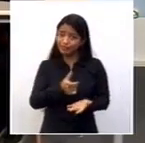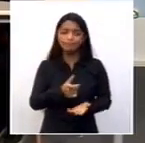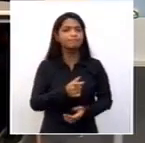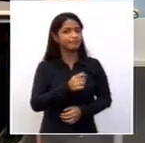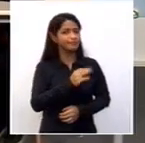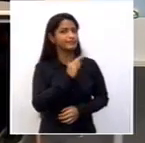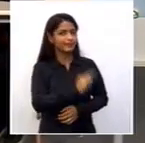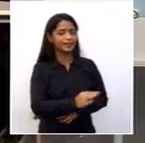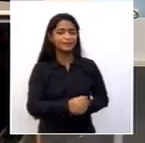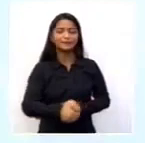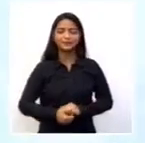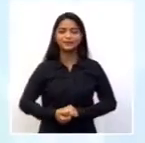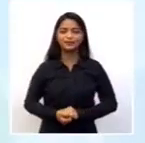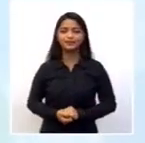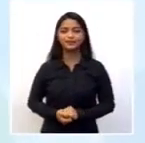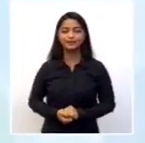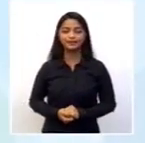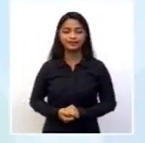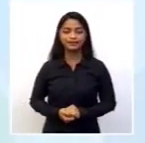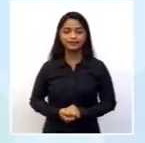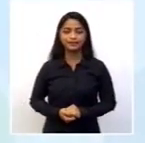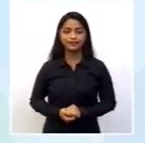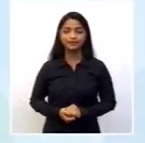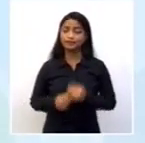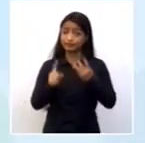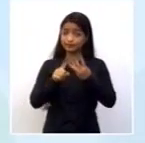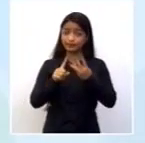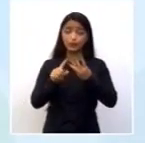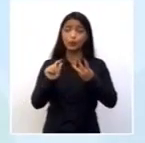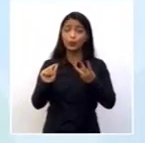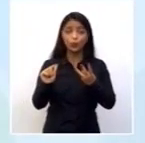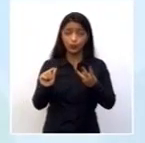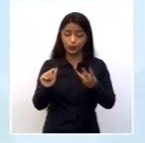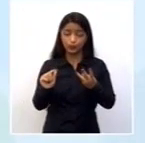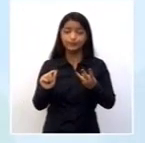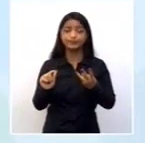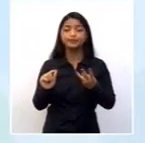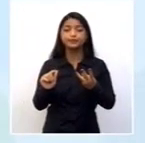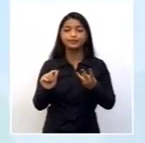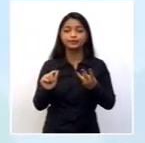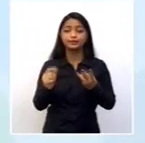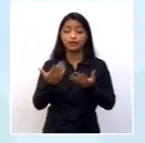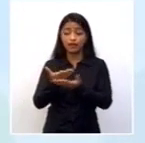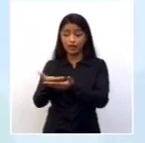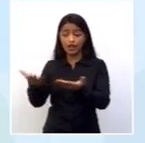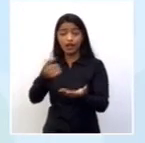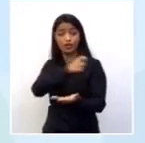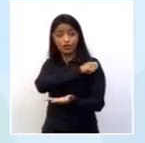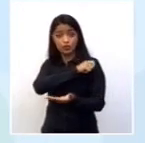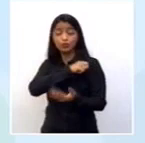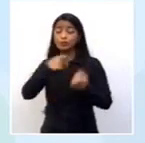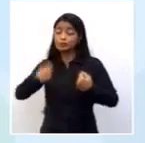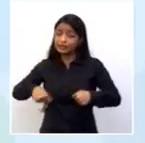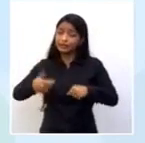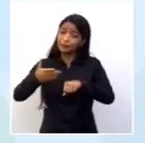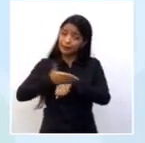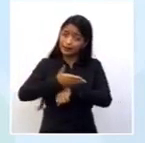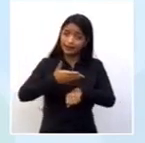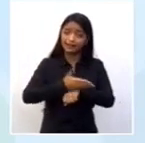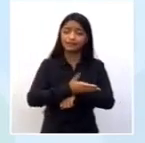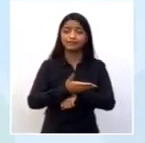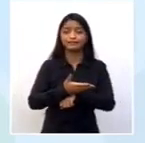O terceiro ponto é, como nós já comentamos, a participação e o engajamento dos estudantes. Para todos